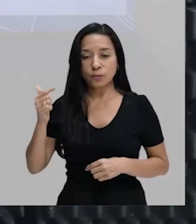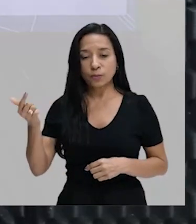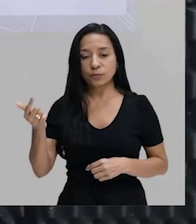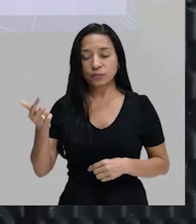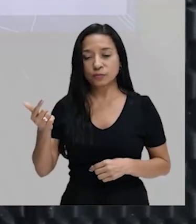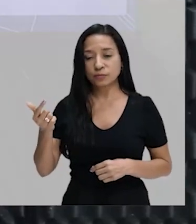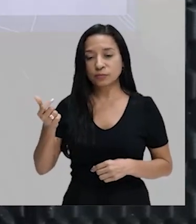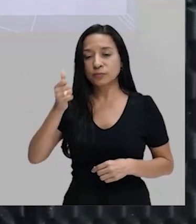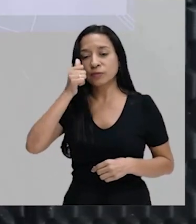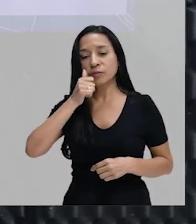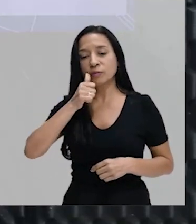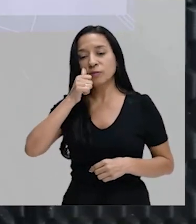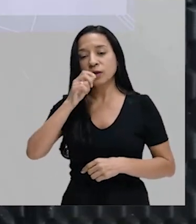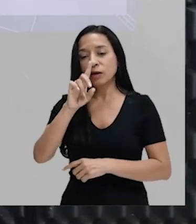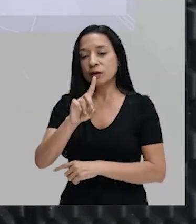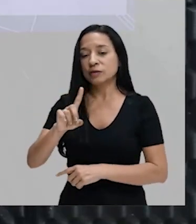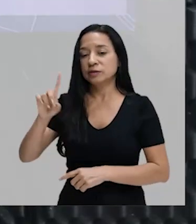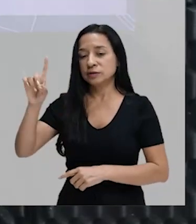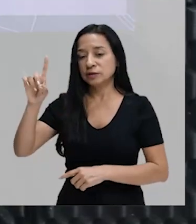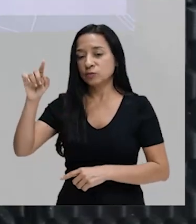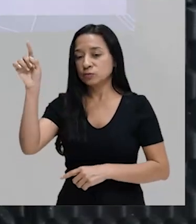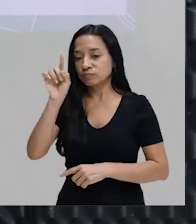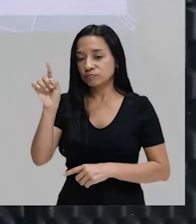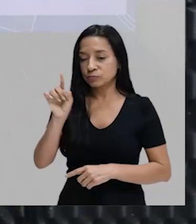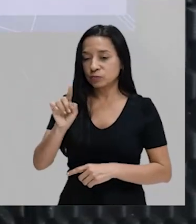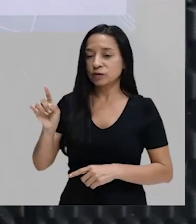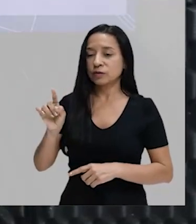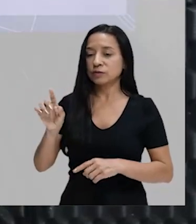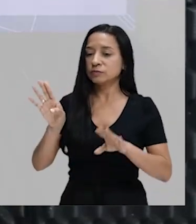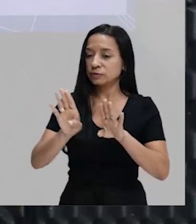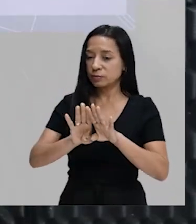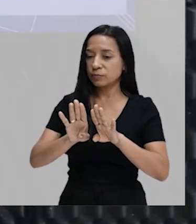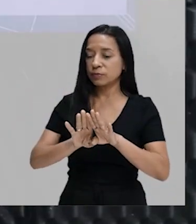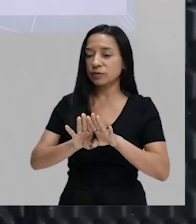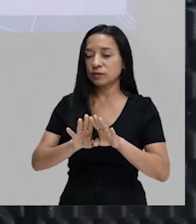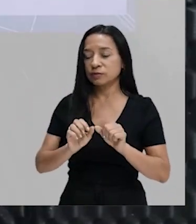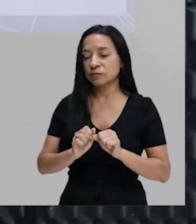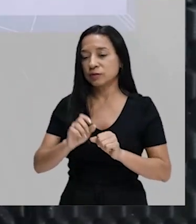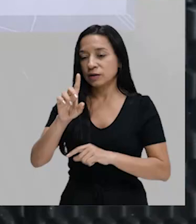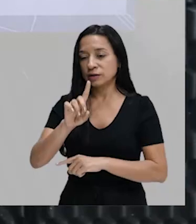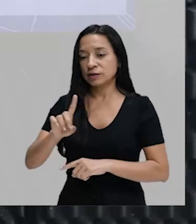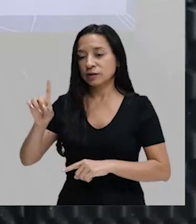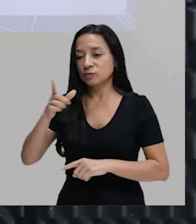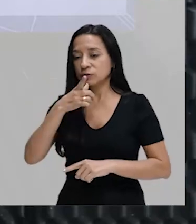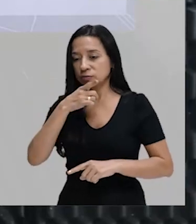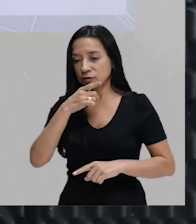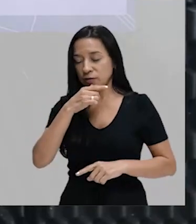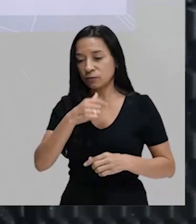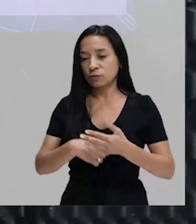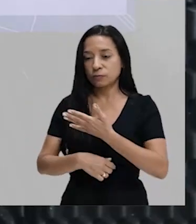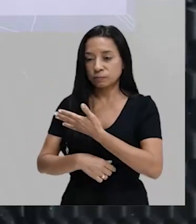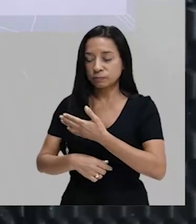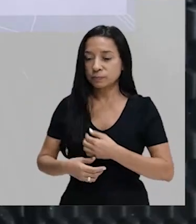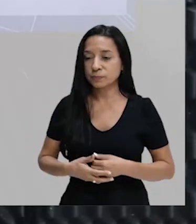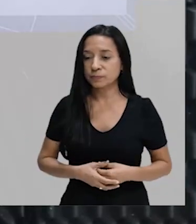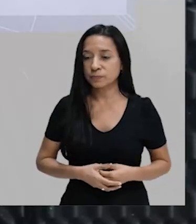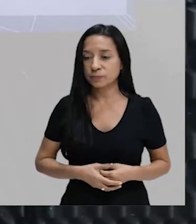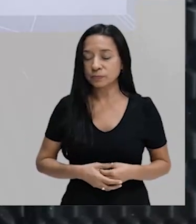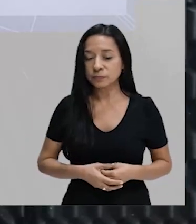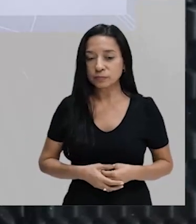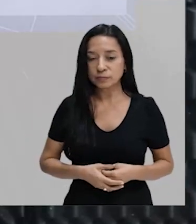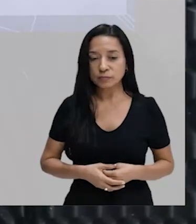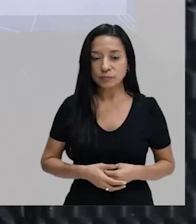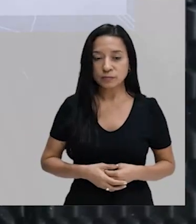que é a deusa do raio e do trovão, também chamada de deusa da água,